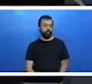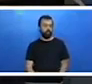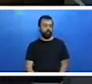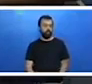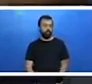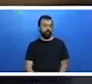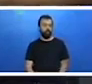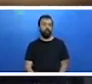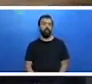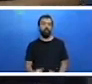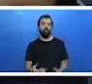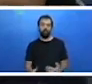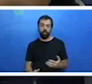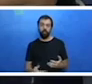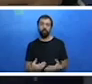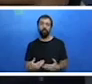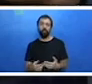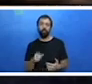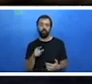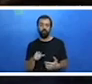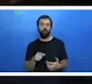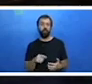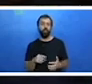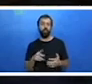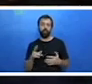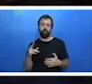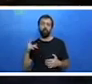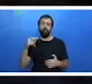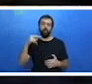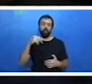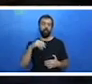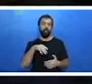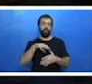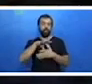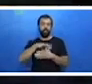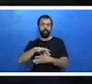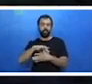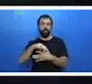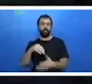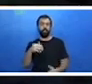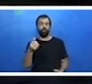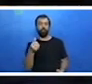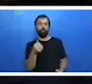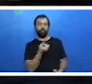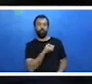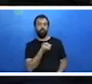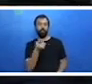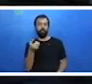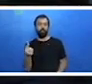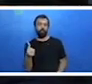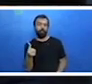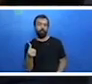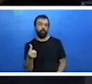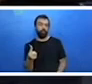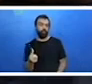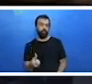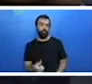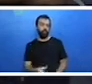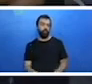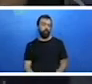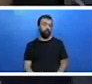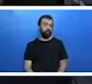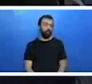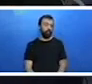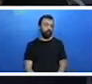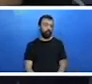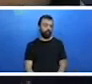aí vocês vão recortar o anexo 6 para a próxima aula. As 2 jarras graduadas lá no final da apostila.